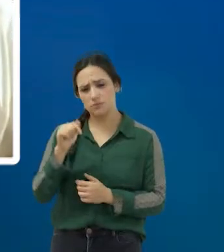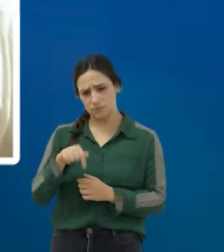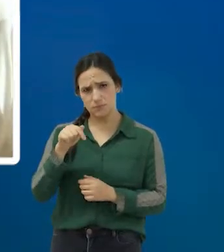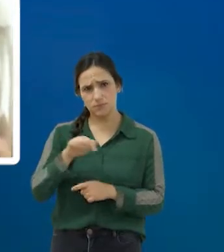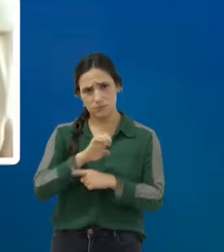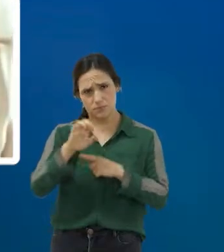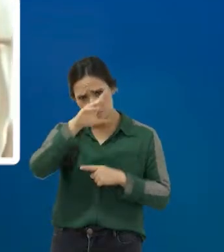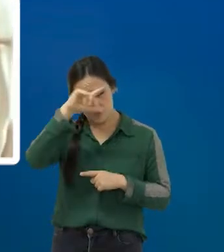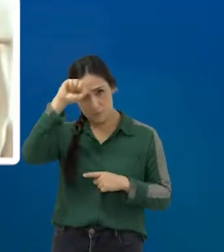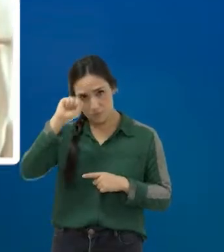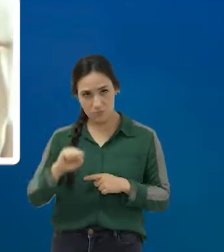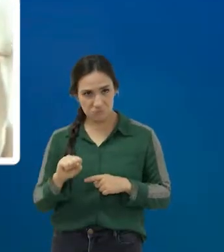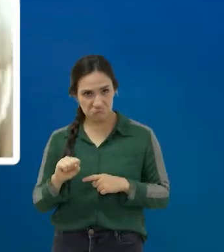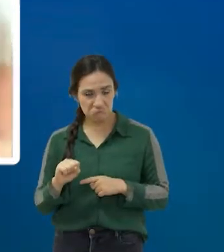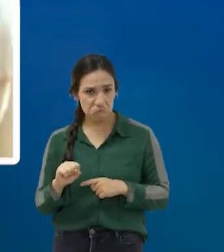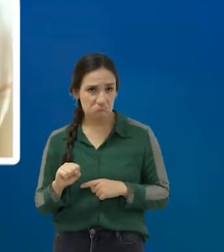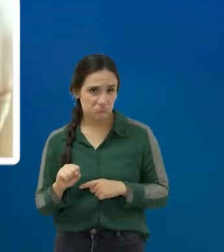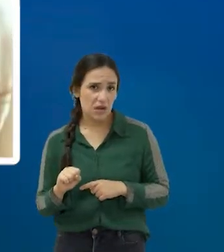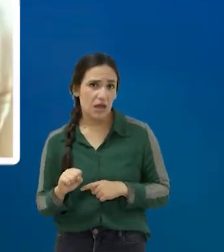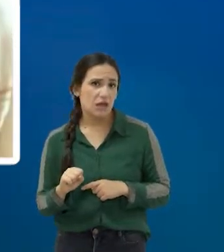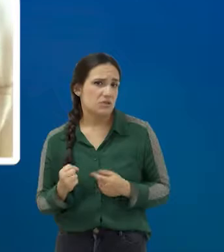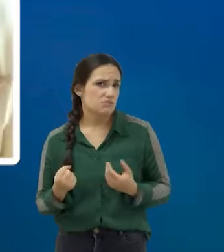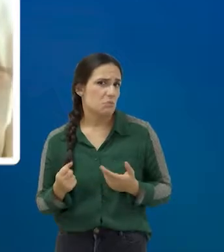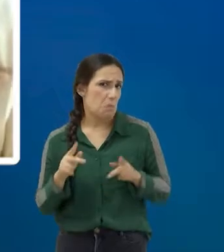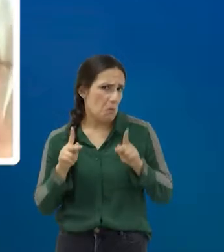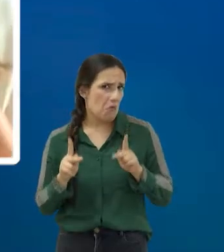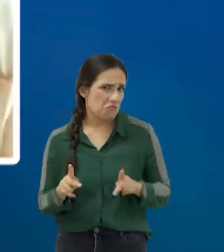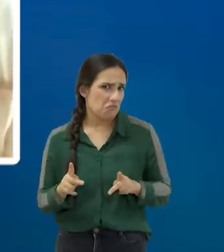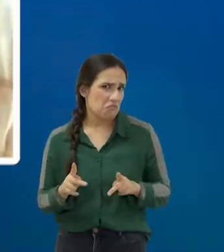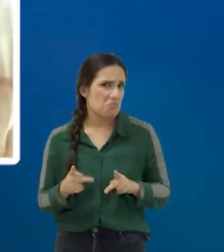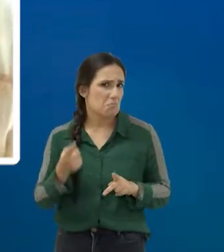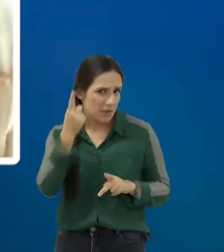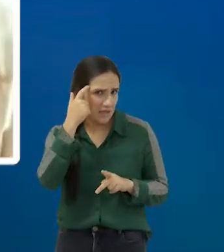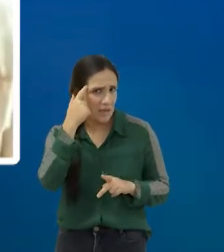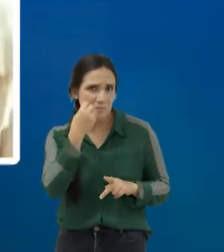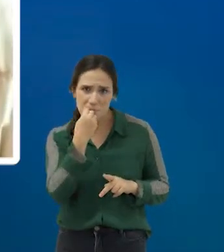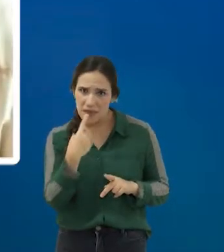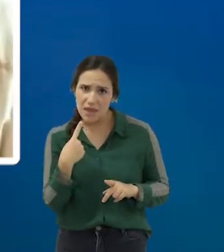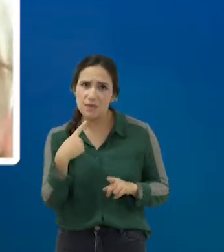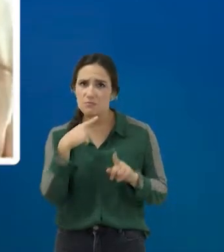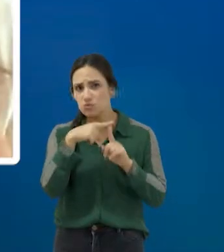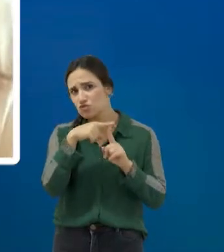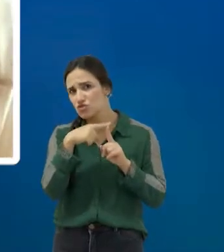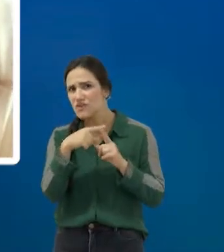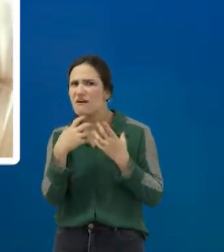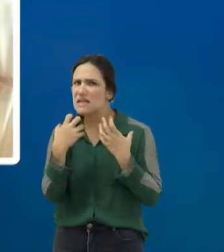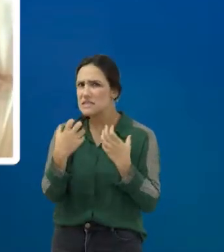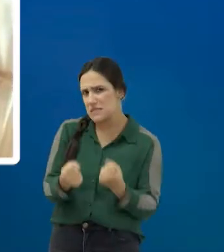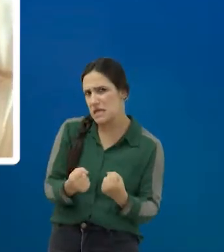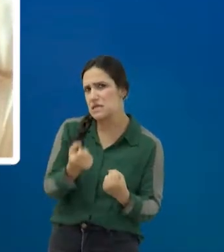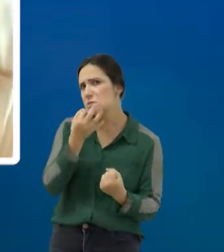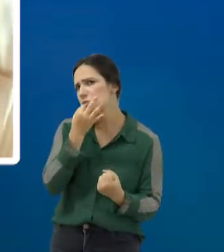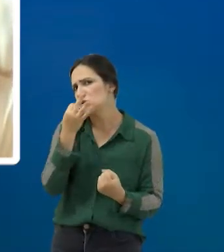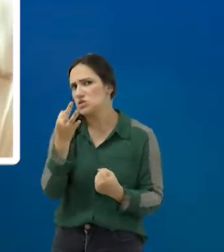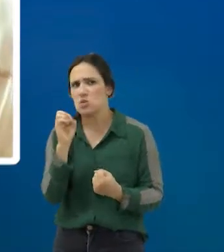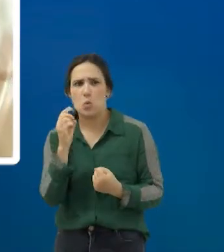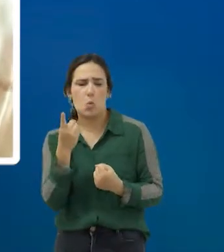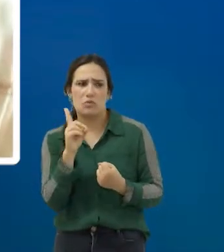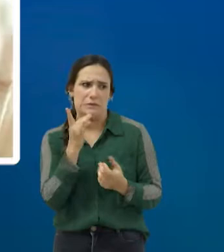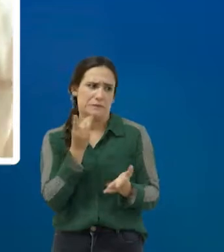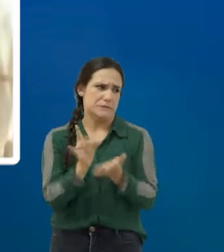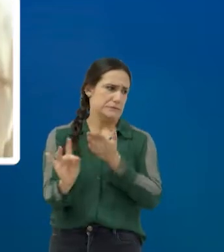população sul-mato-grossense, ela tem recebido com bons olhos isso? Ela tem aceitado